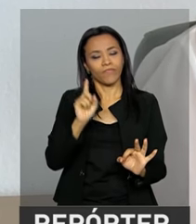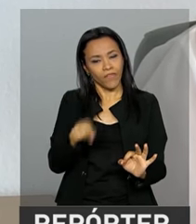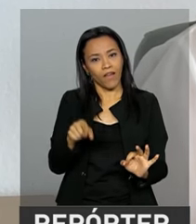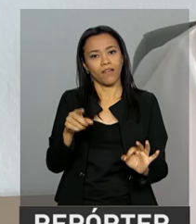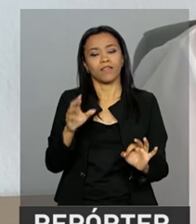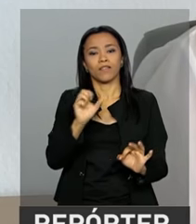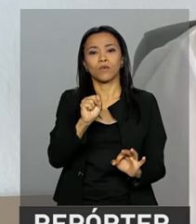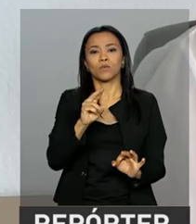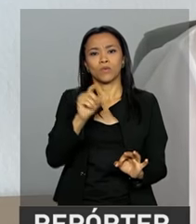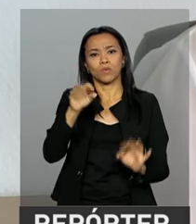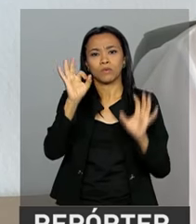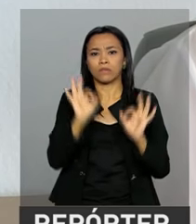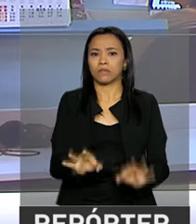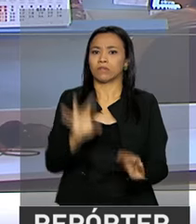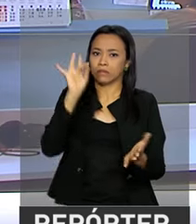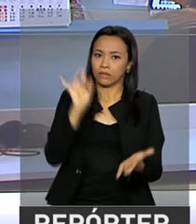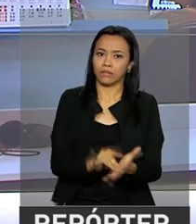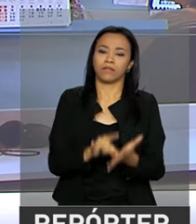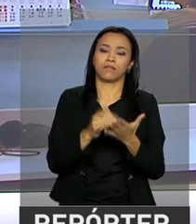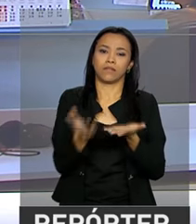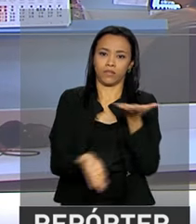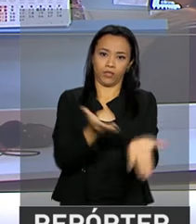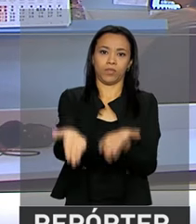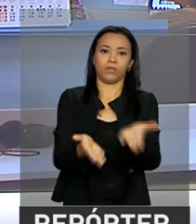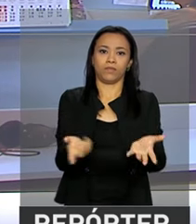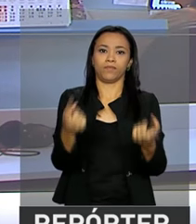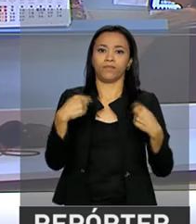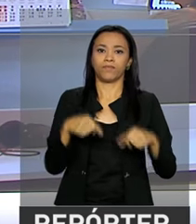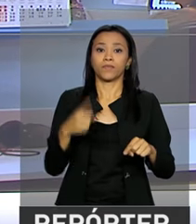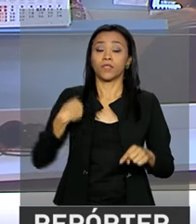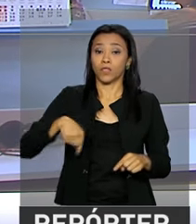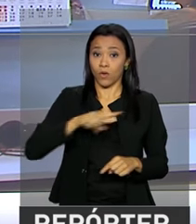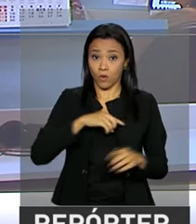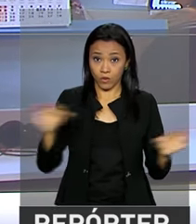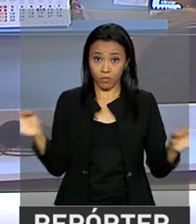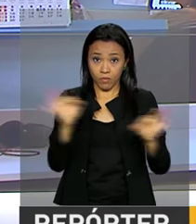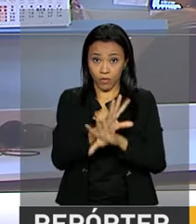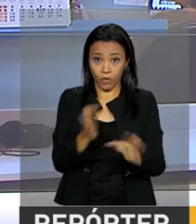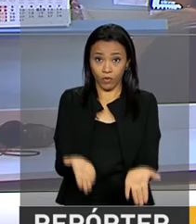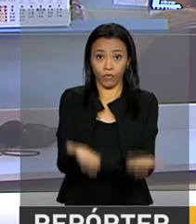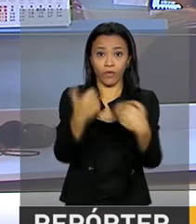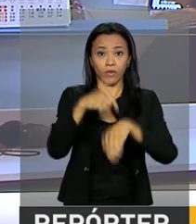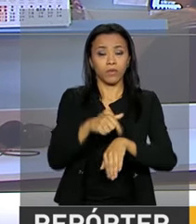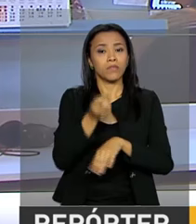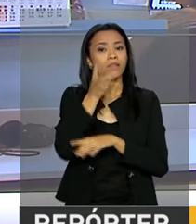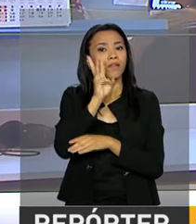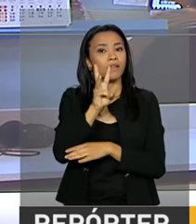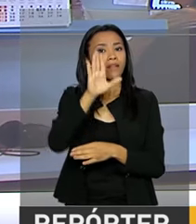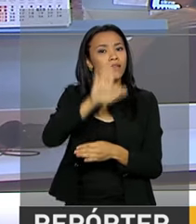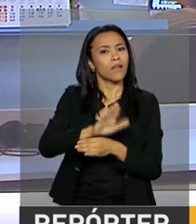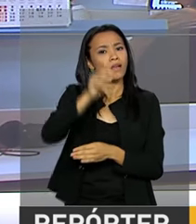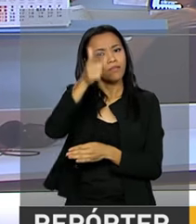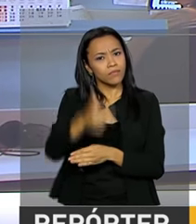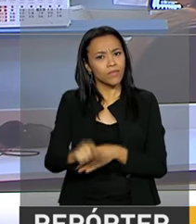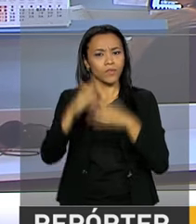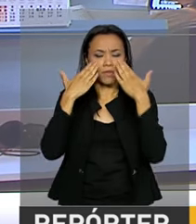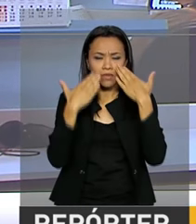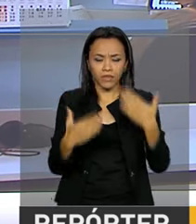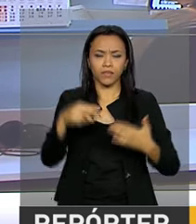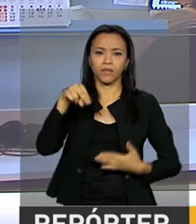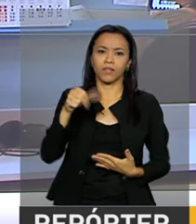SUS aconteça realmente. Bom, e nós ficamos por aqui, voltamos às 15h na próxima edição do